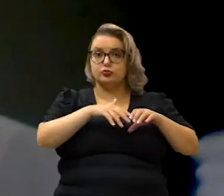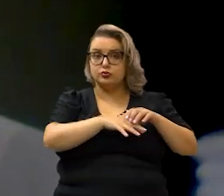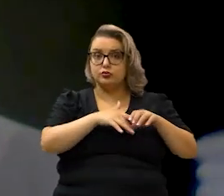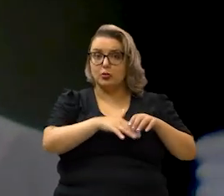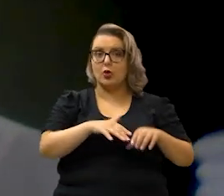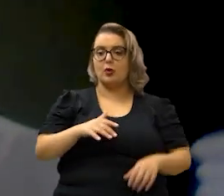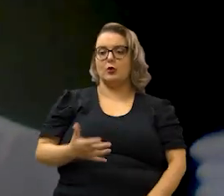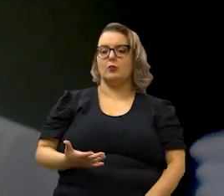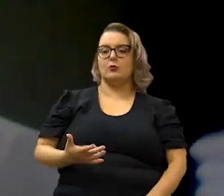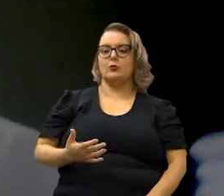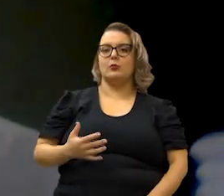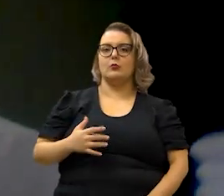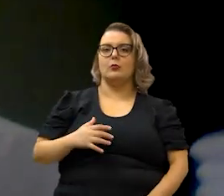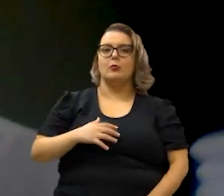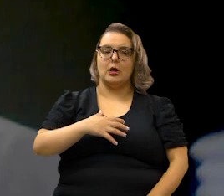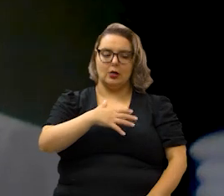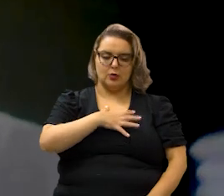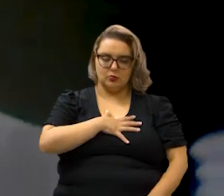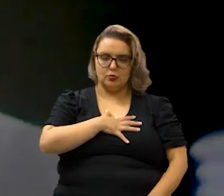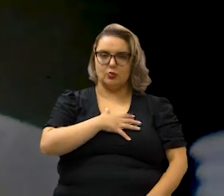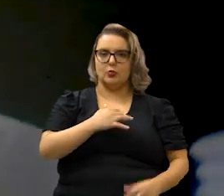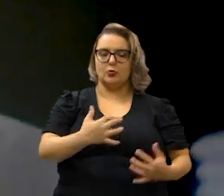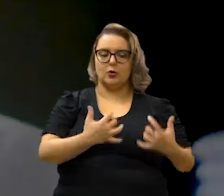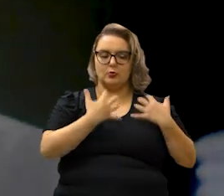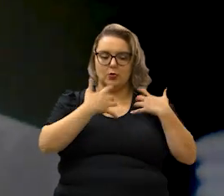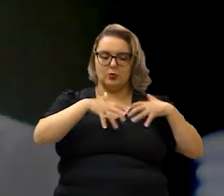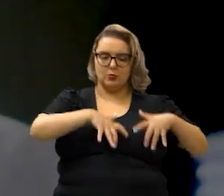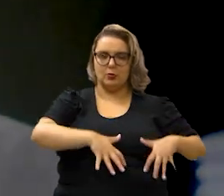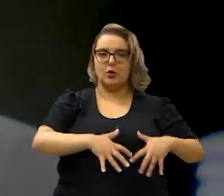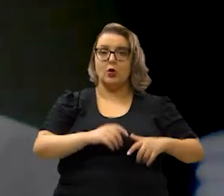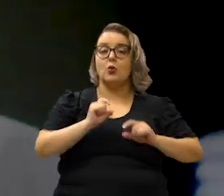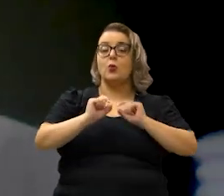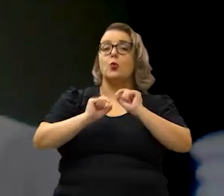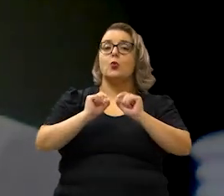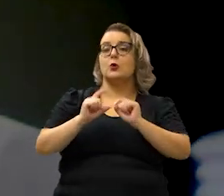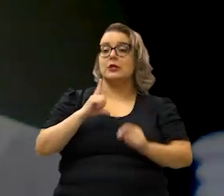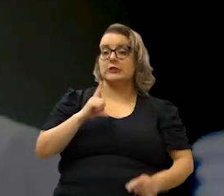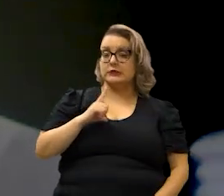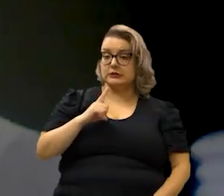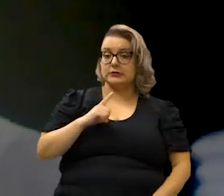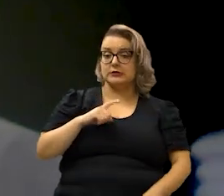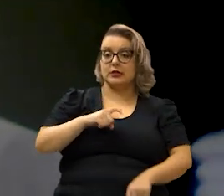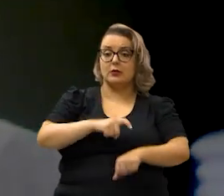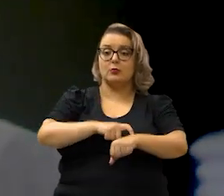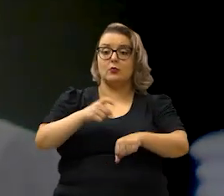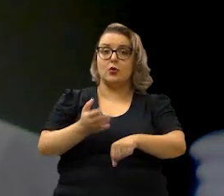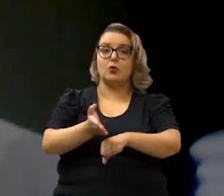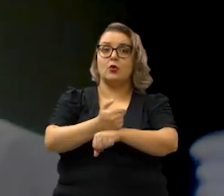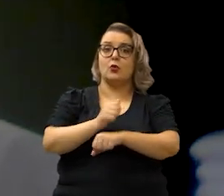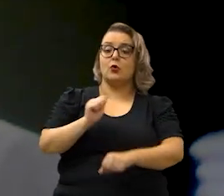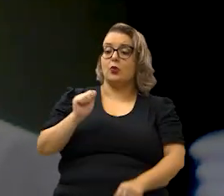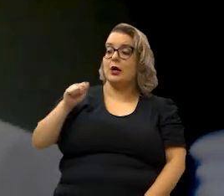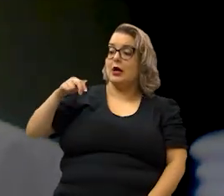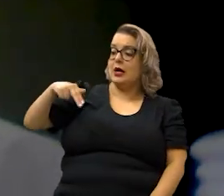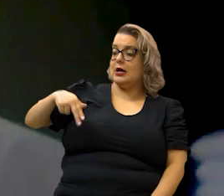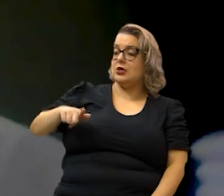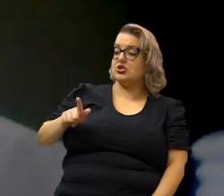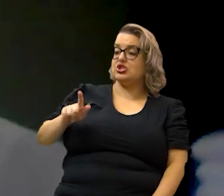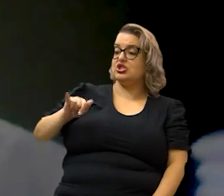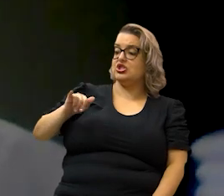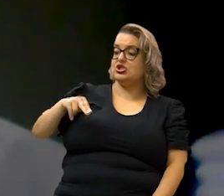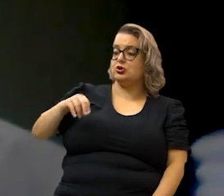pela coronária para o músculo cardíaco. O que tem às vezes, quadros chamados